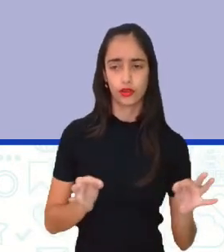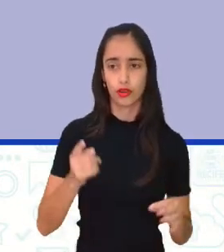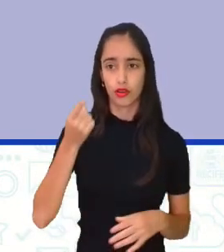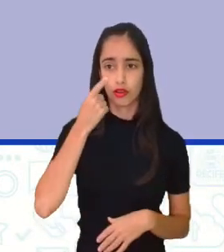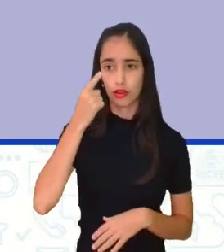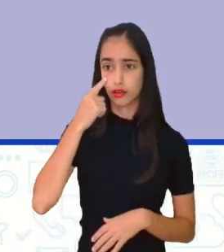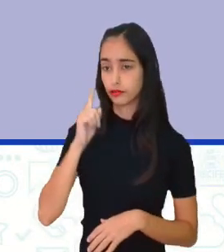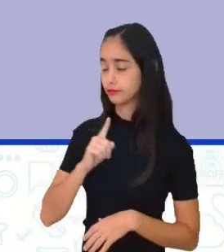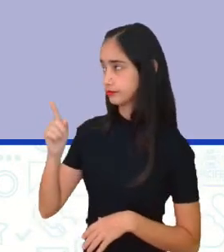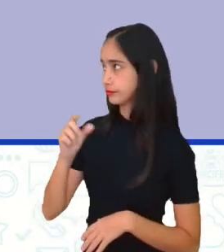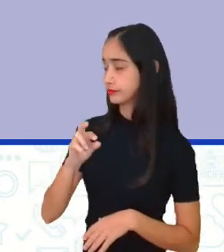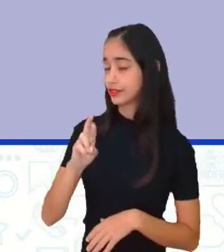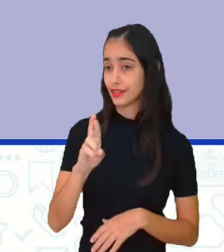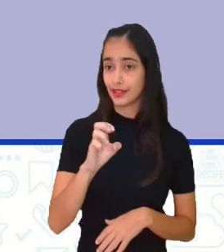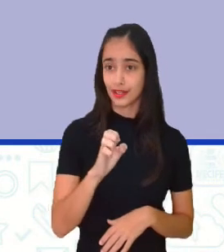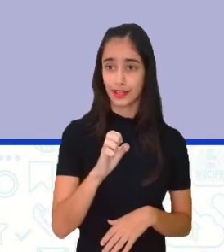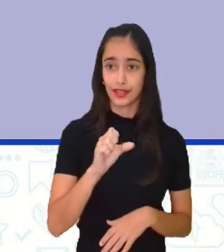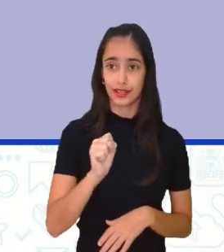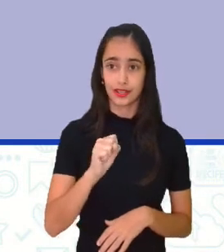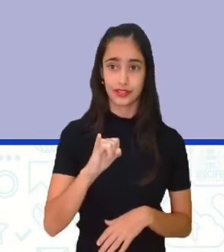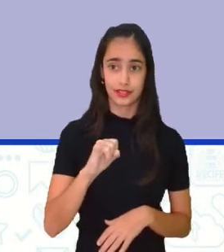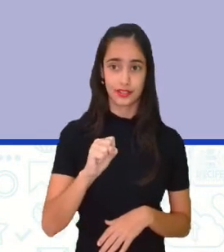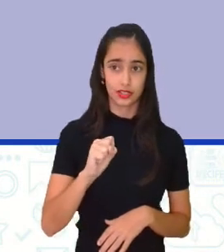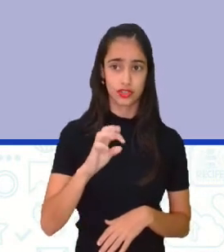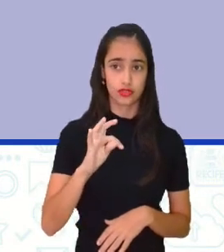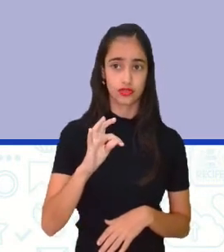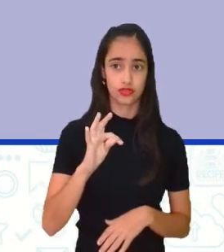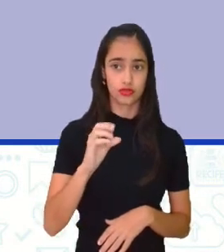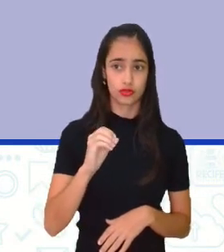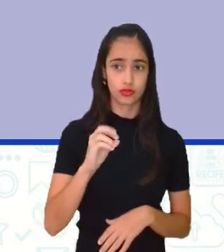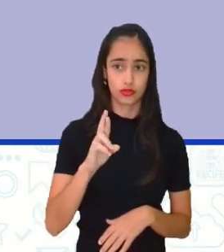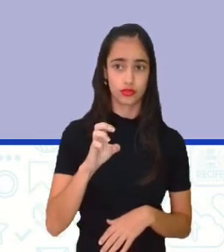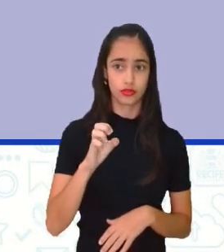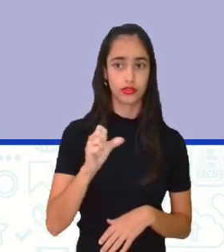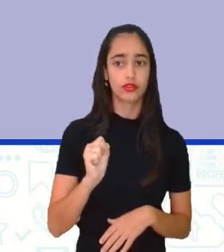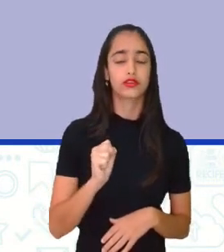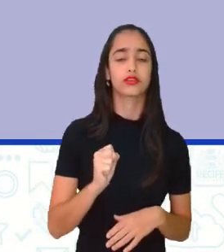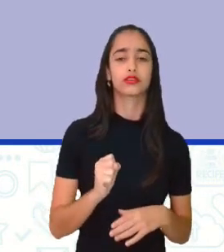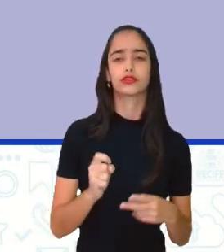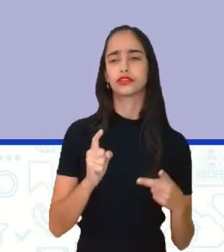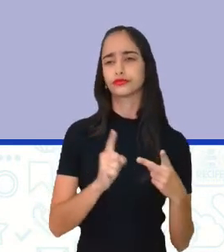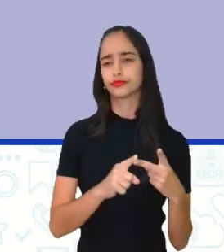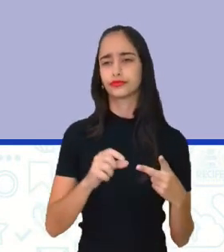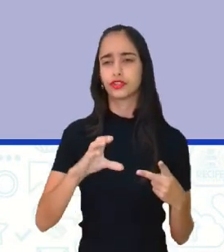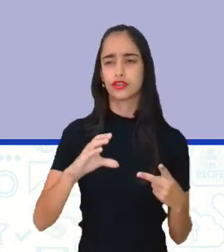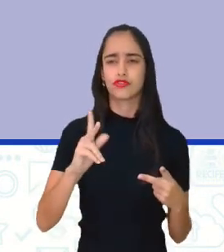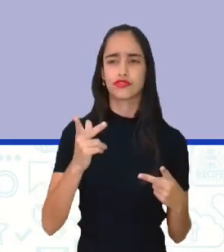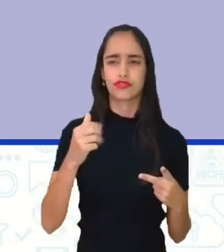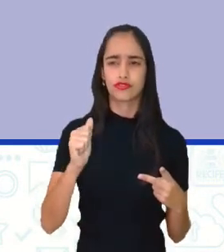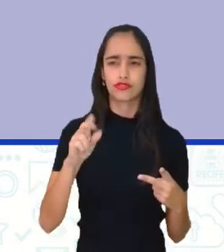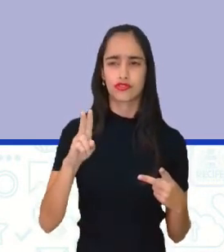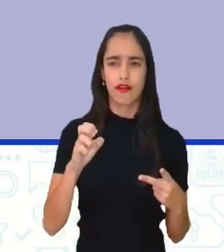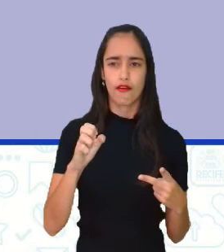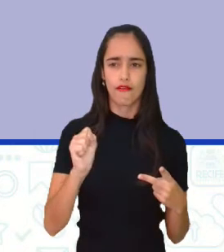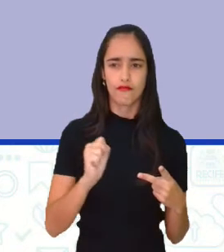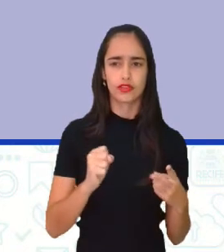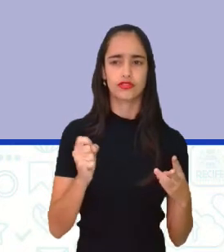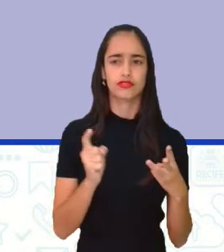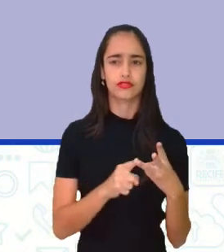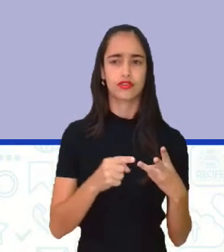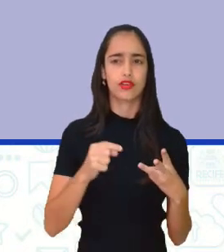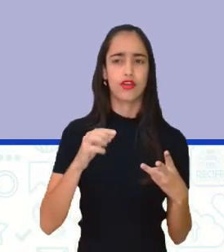ou interruptores, os fusíveis, os capacitores, os receptores.